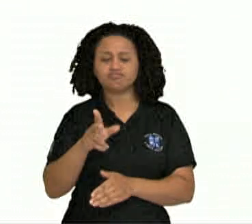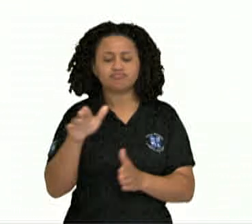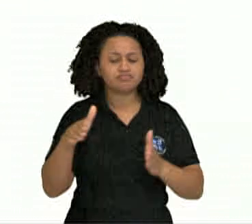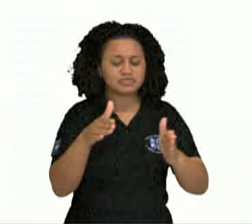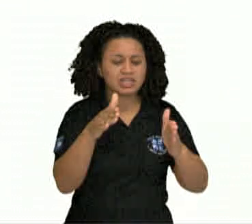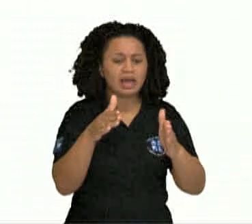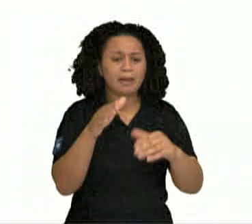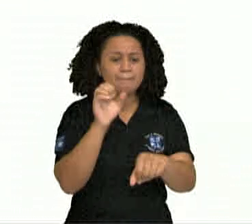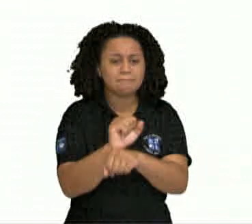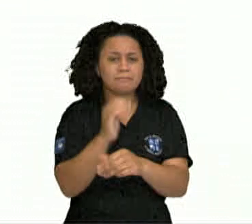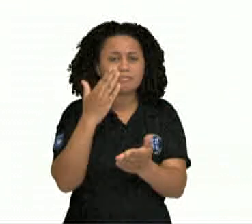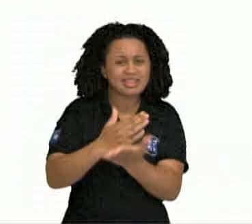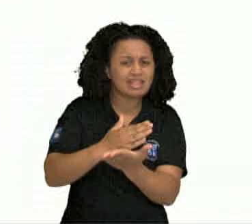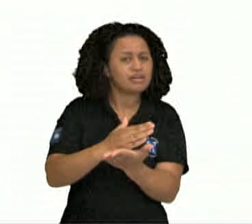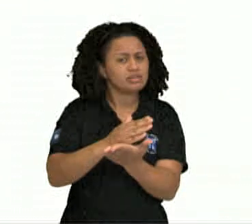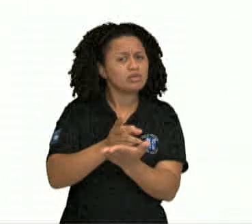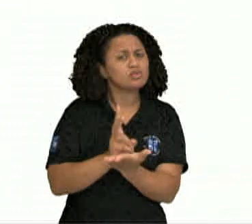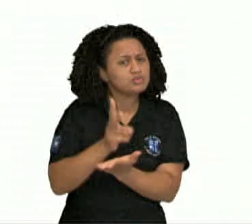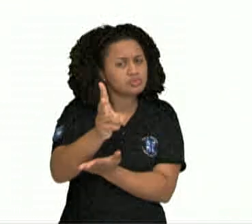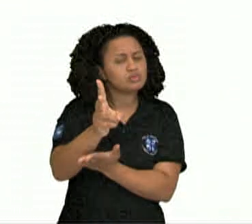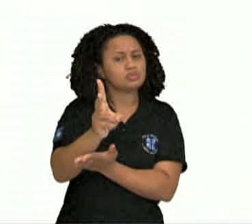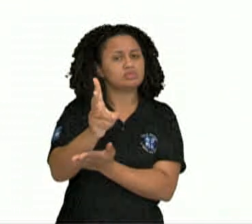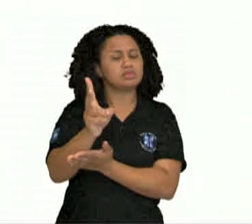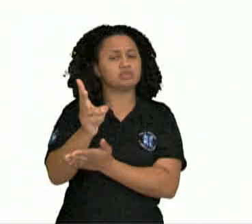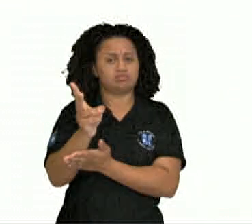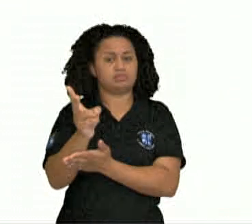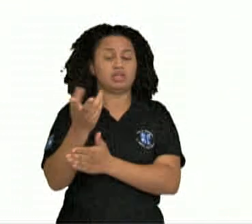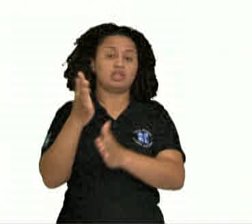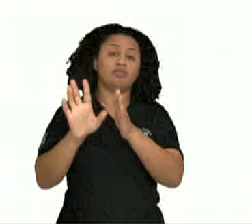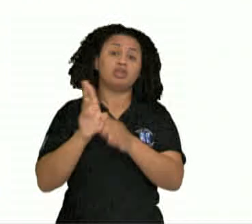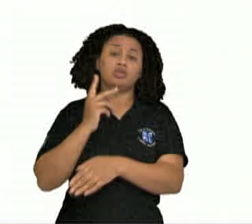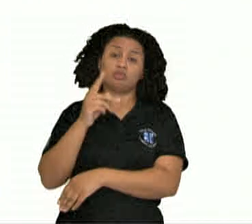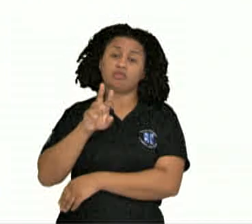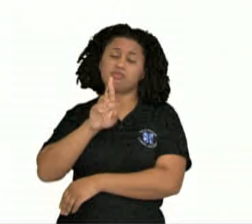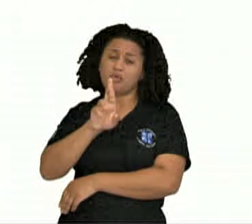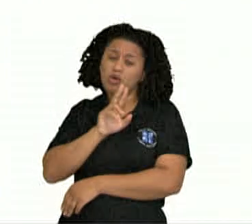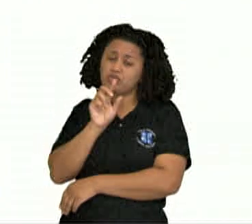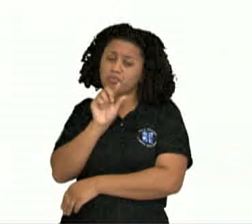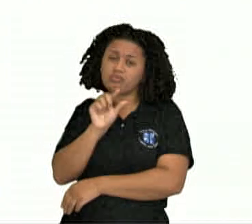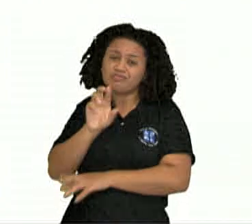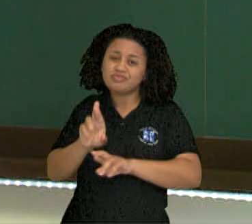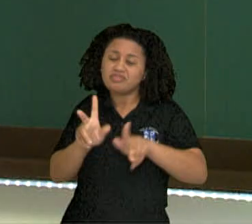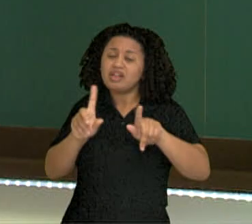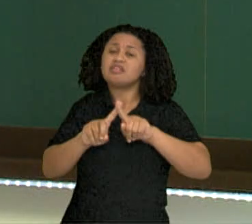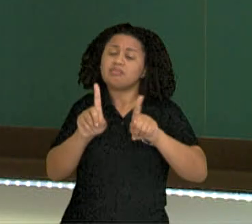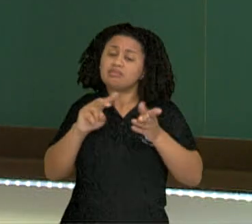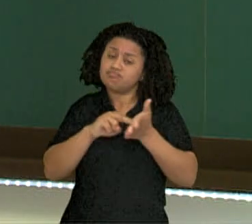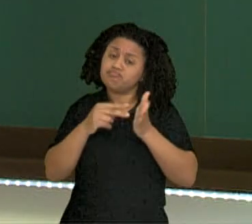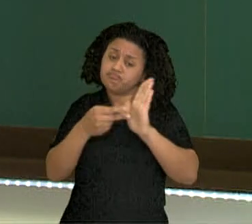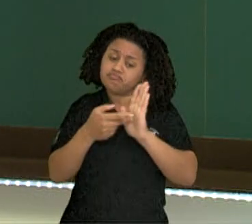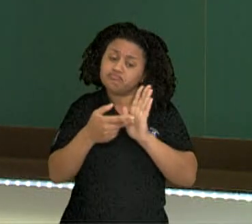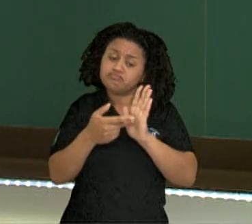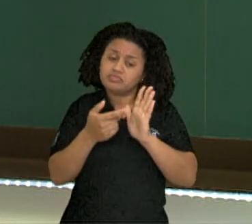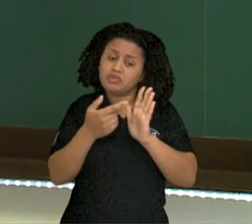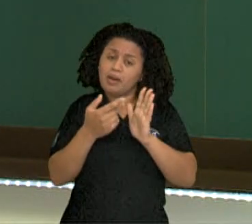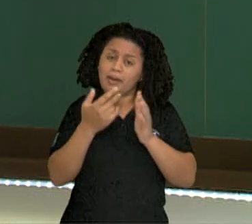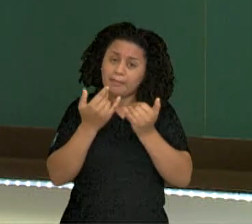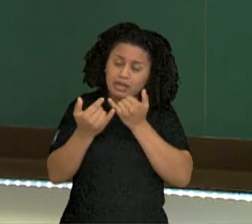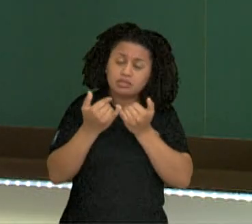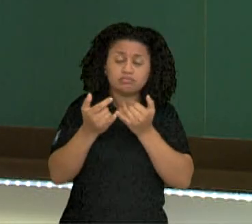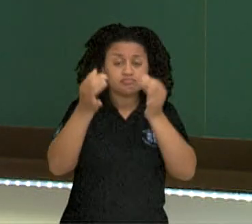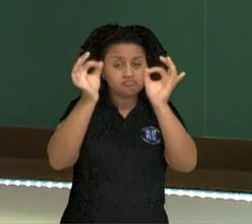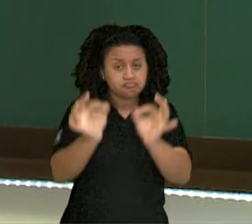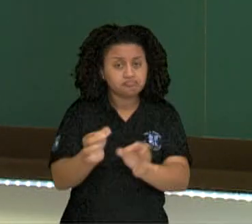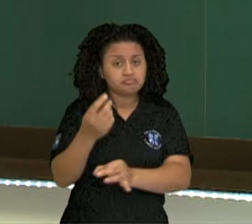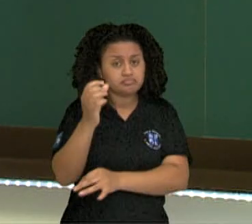desistir. Certo? A tua resposta pode estar um pouquinho diferente, mas se tiver o mesmo sentido, está correta. E na